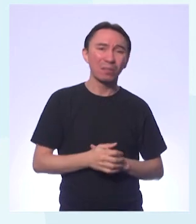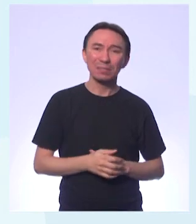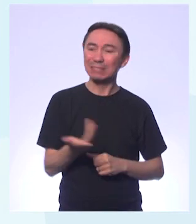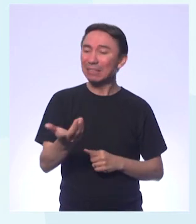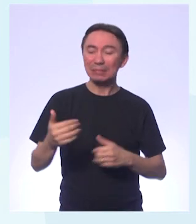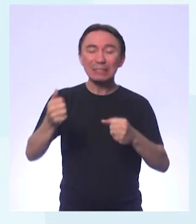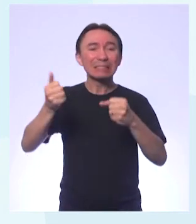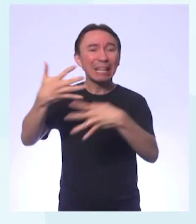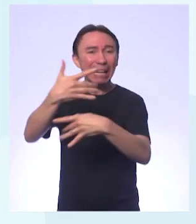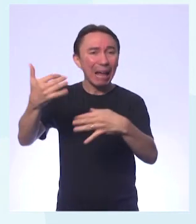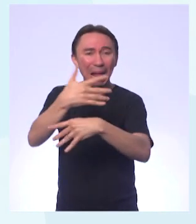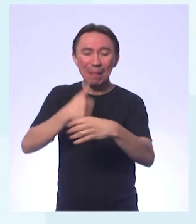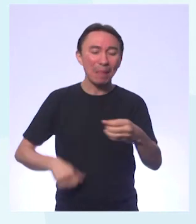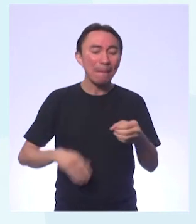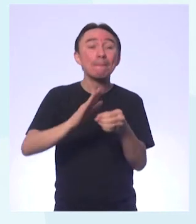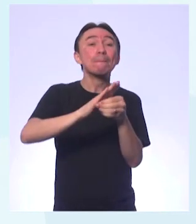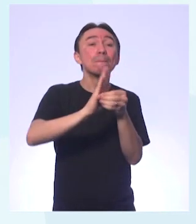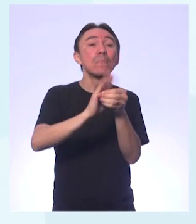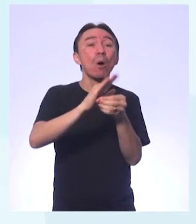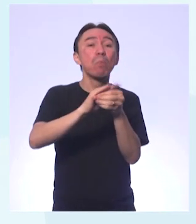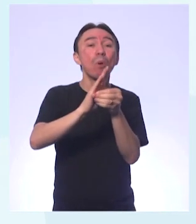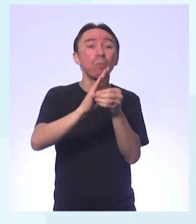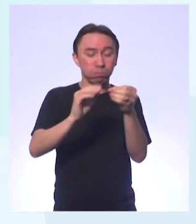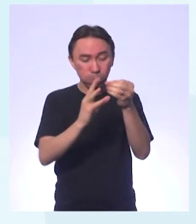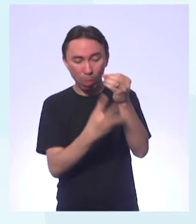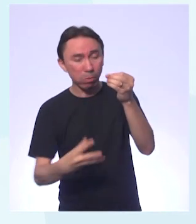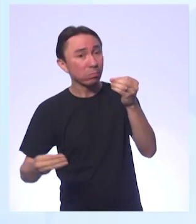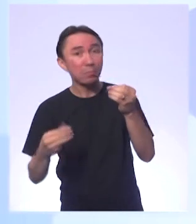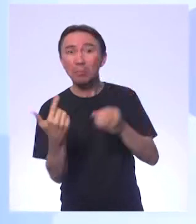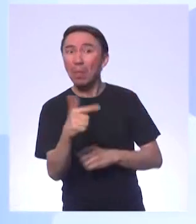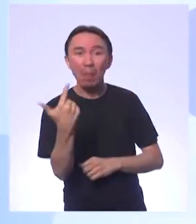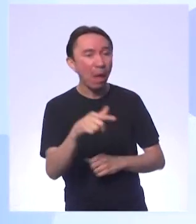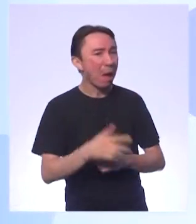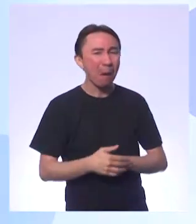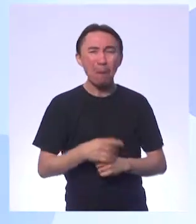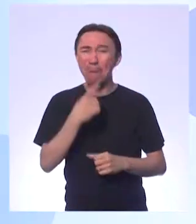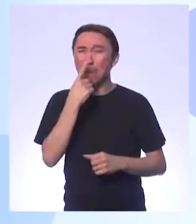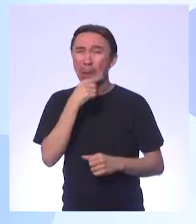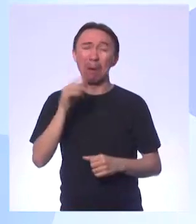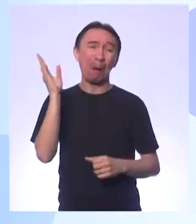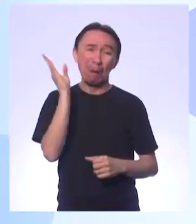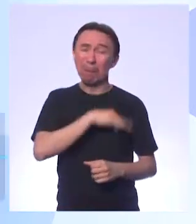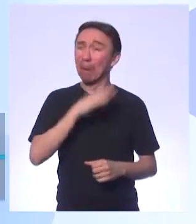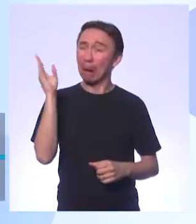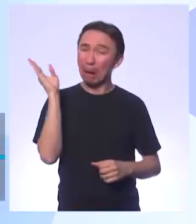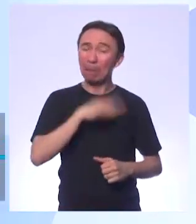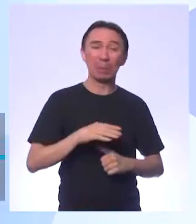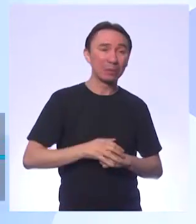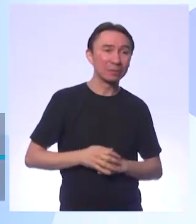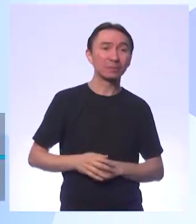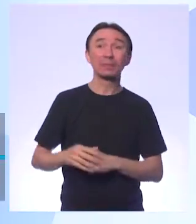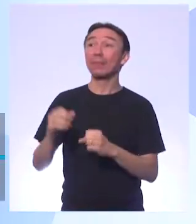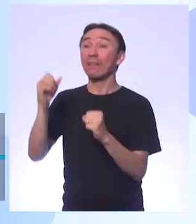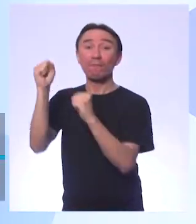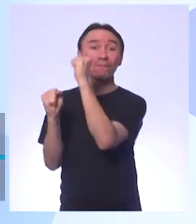urbanização, era esgoto a céu aberto, muita doença. Então, assim, quem estava na fábrica estava sobre um sistema de